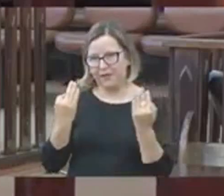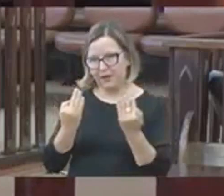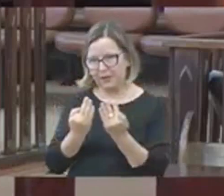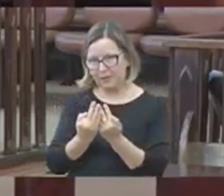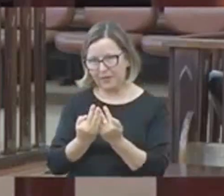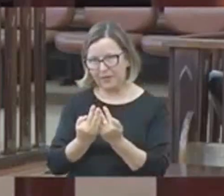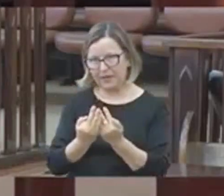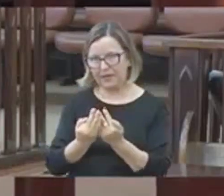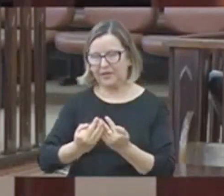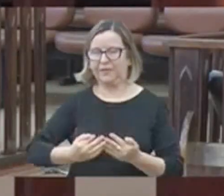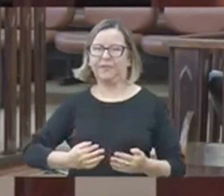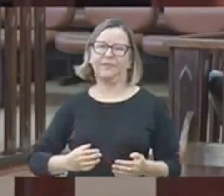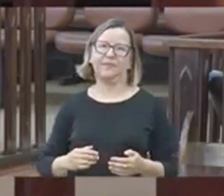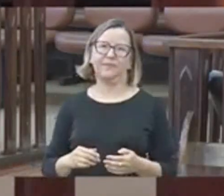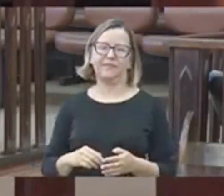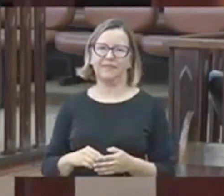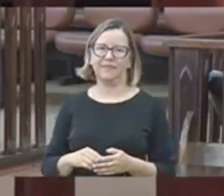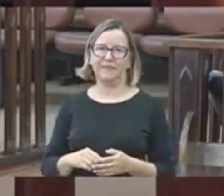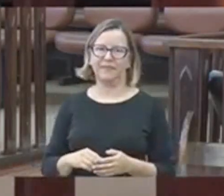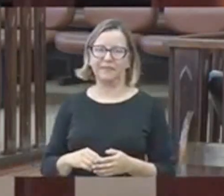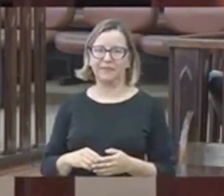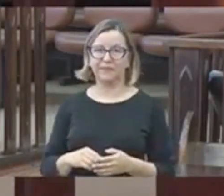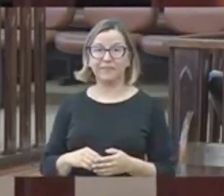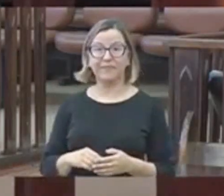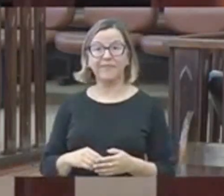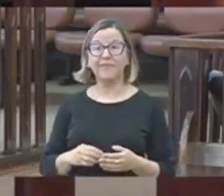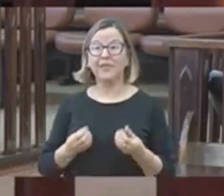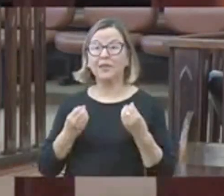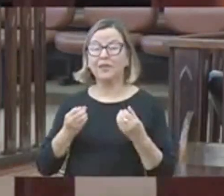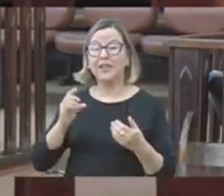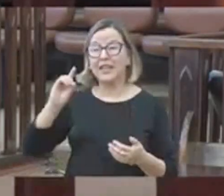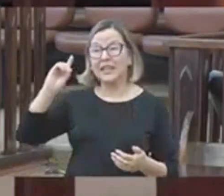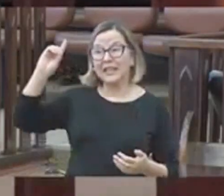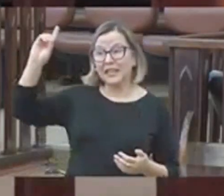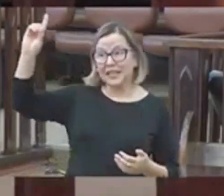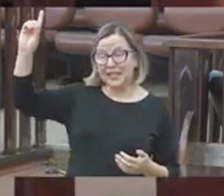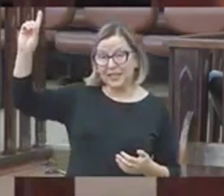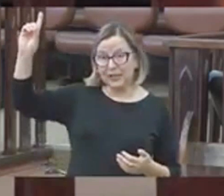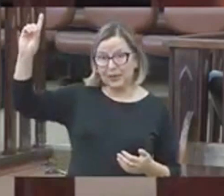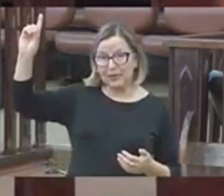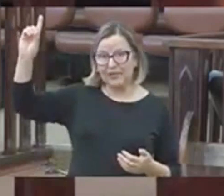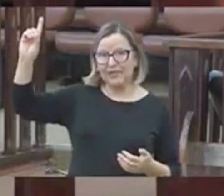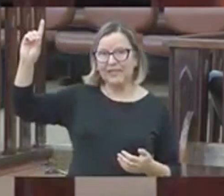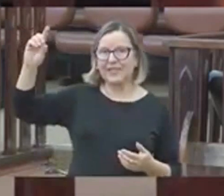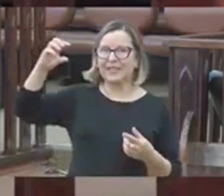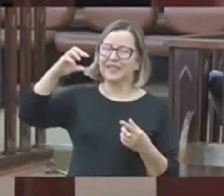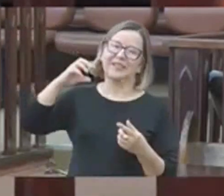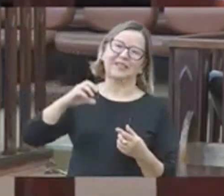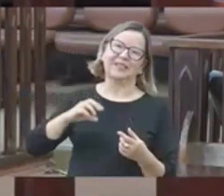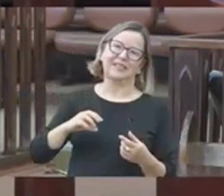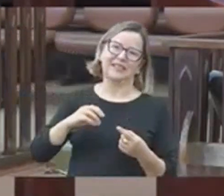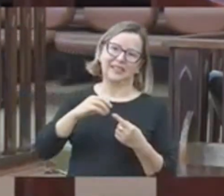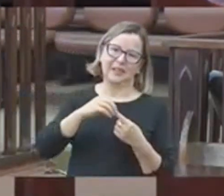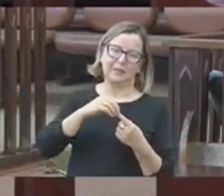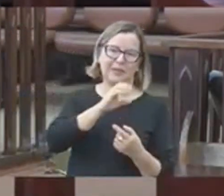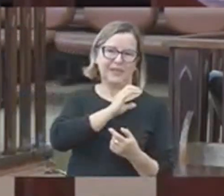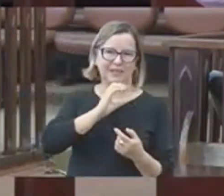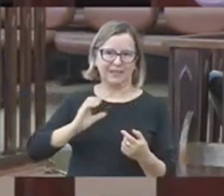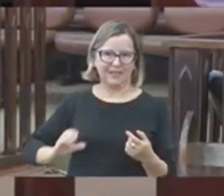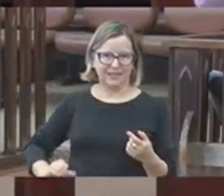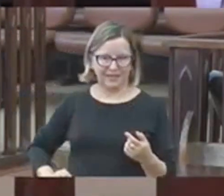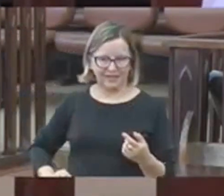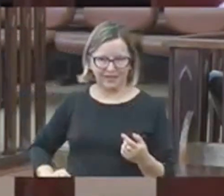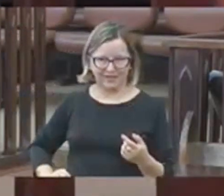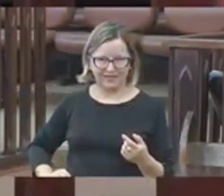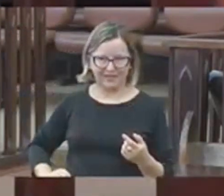Deus, Jesus Cristo, Deus o cabeça de Cristo, Cristo o cabeça do homem, o homem